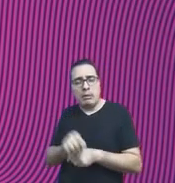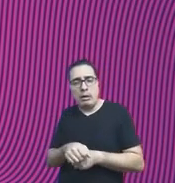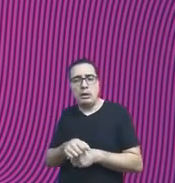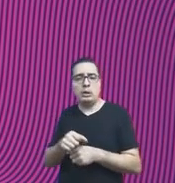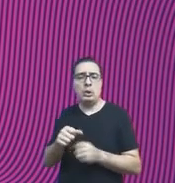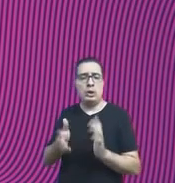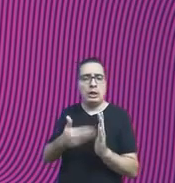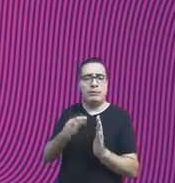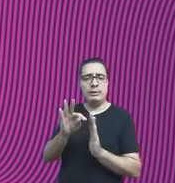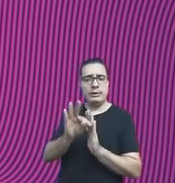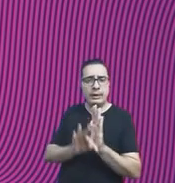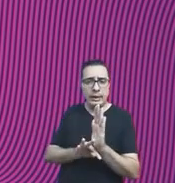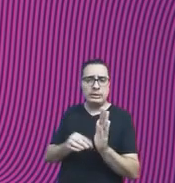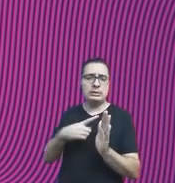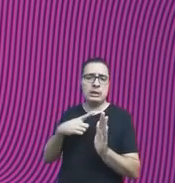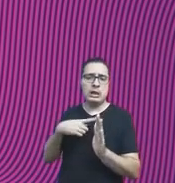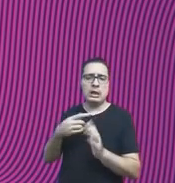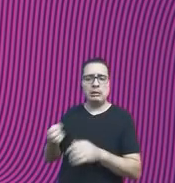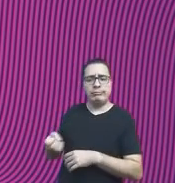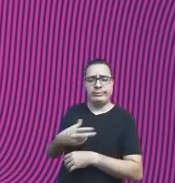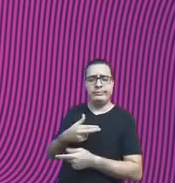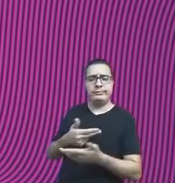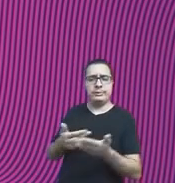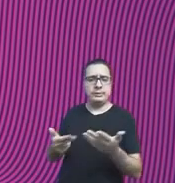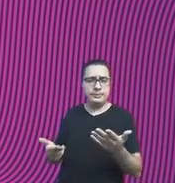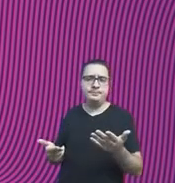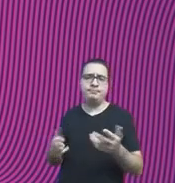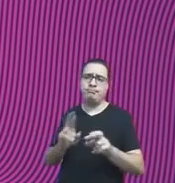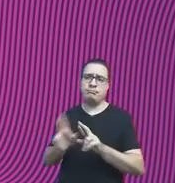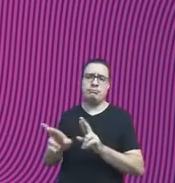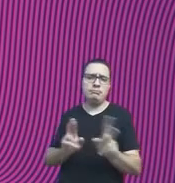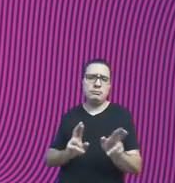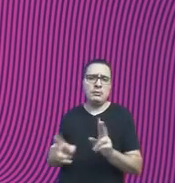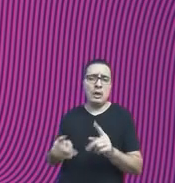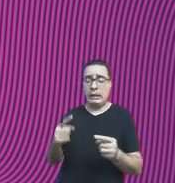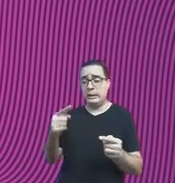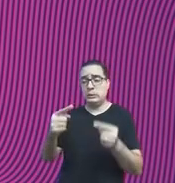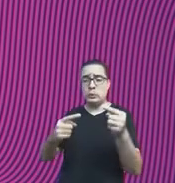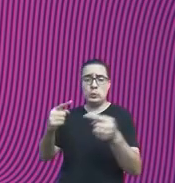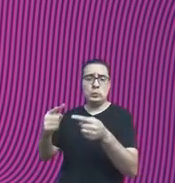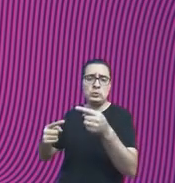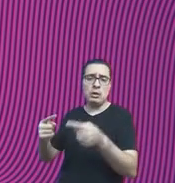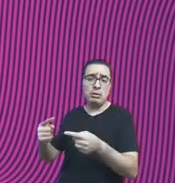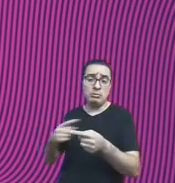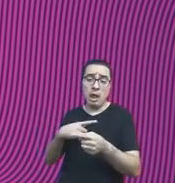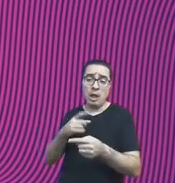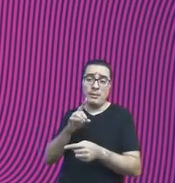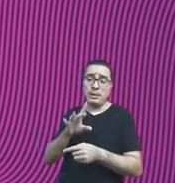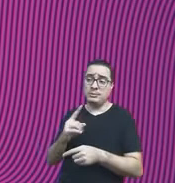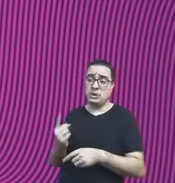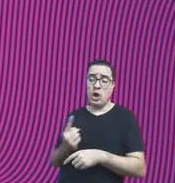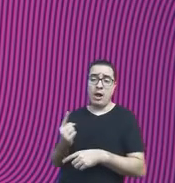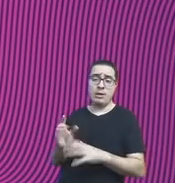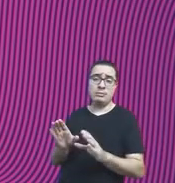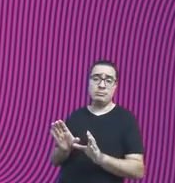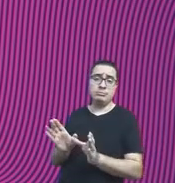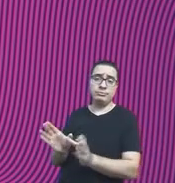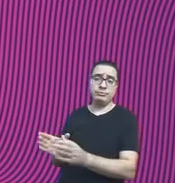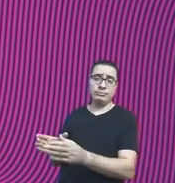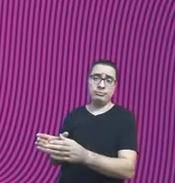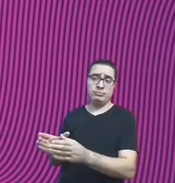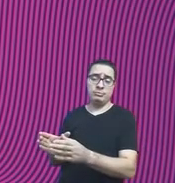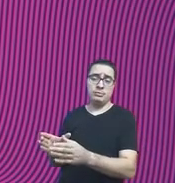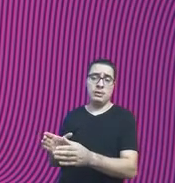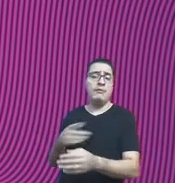Zolgensma, da Novartis, e inúmeras outras, e essas discussões acontecem de forma isolada. Você faz uma avaliação de